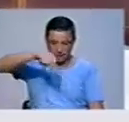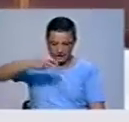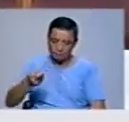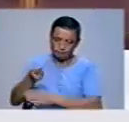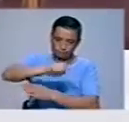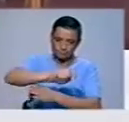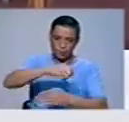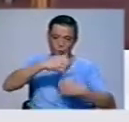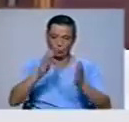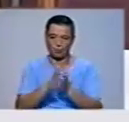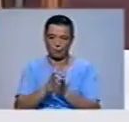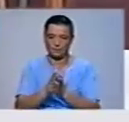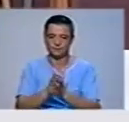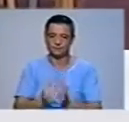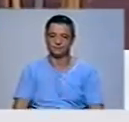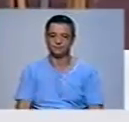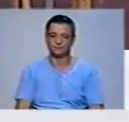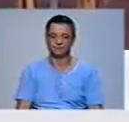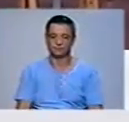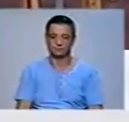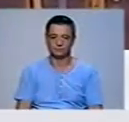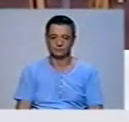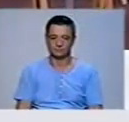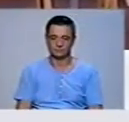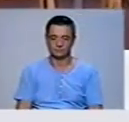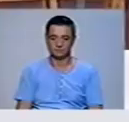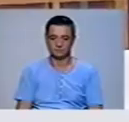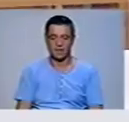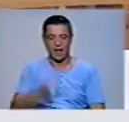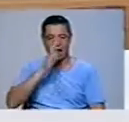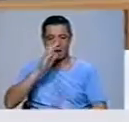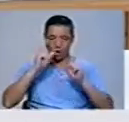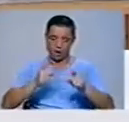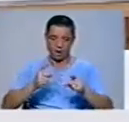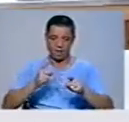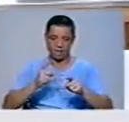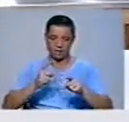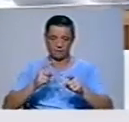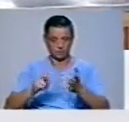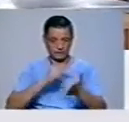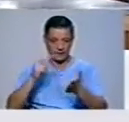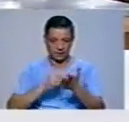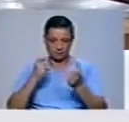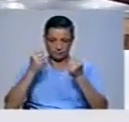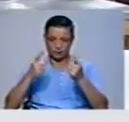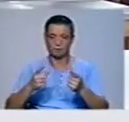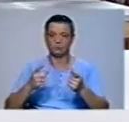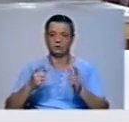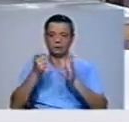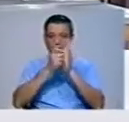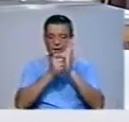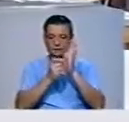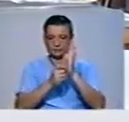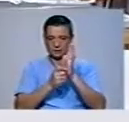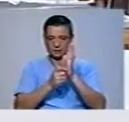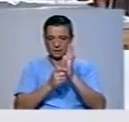só deixar então que a água chegue ao ponto que nós pretendemos. Aguardar um bocadinho e para esta receita depois,